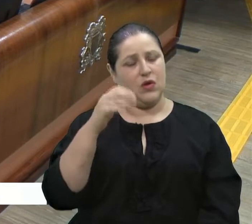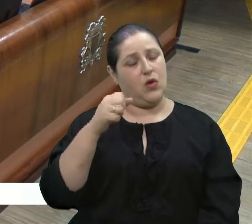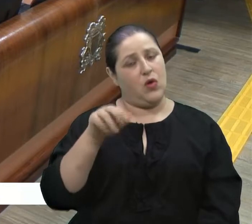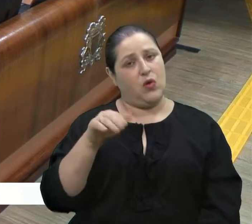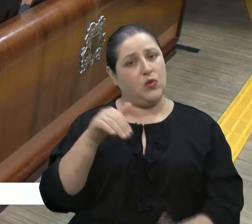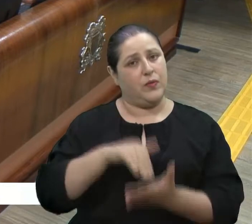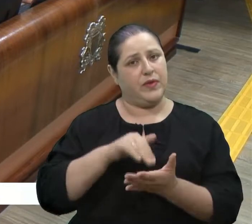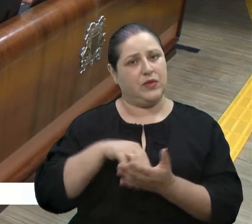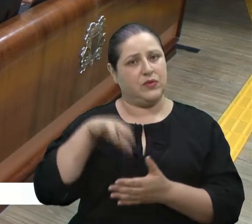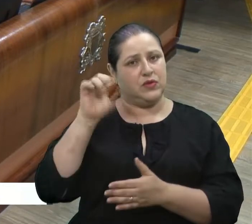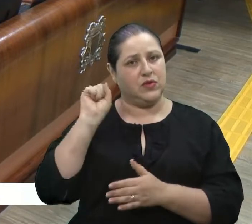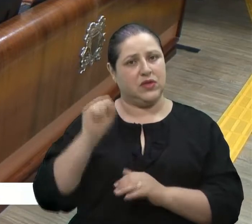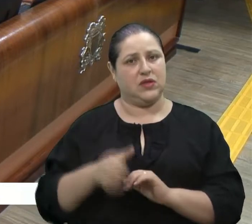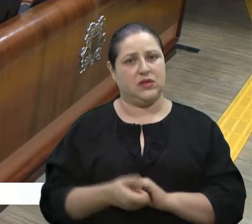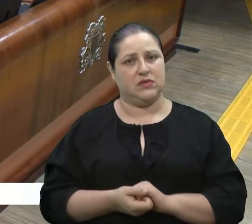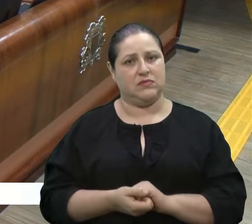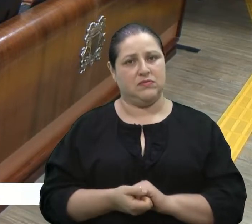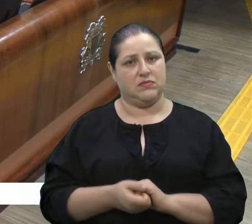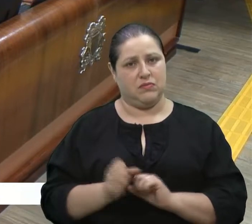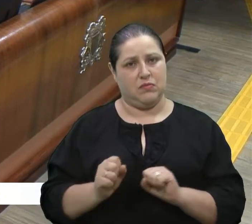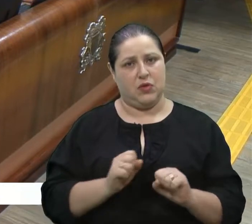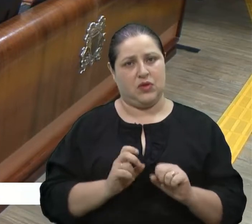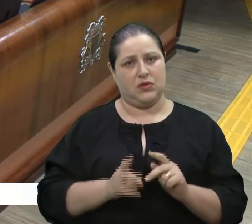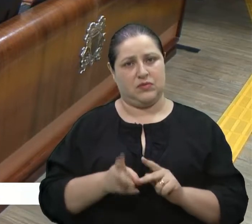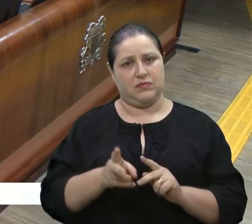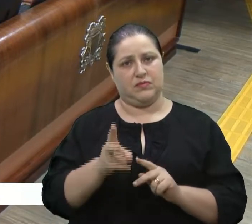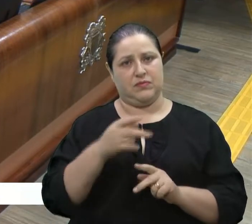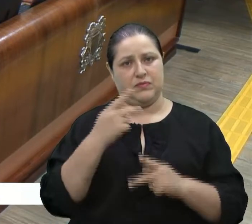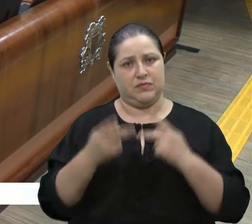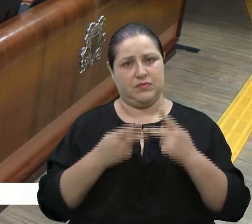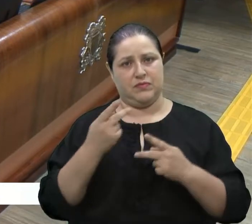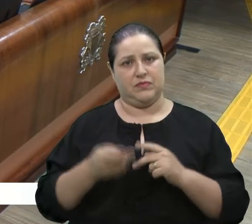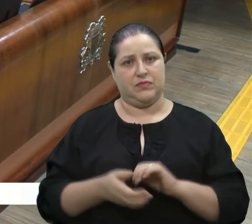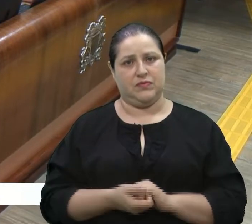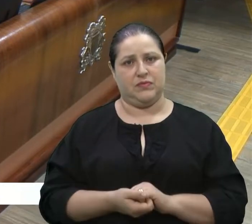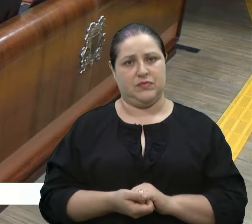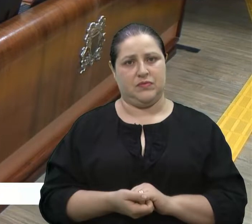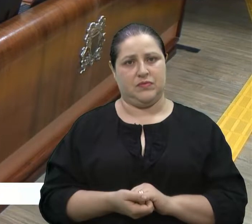escutada. Pode prosseguir com o seu pronunciamento.